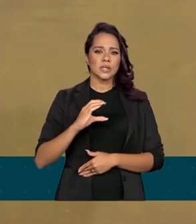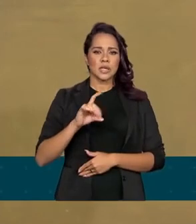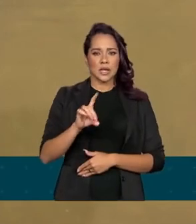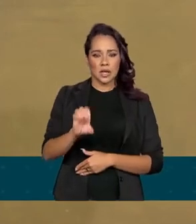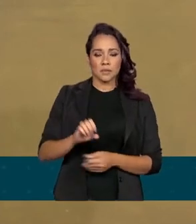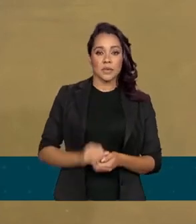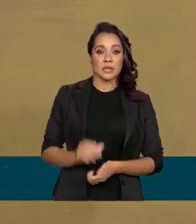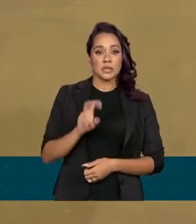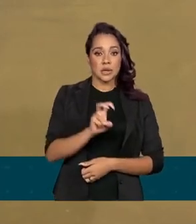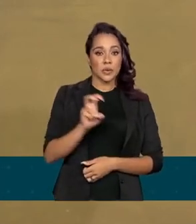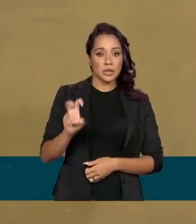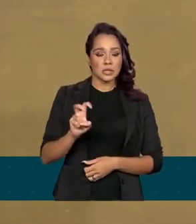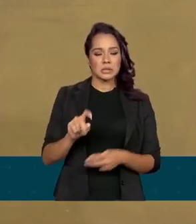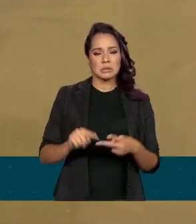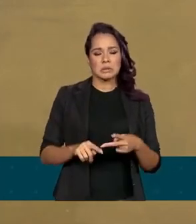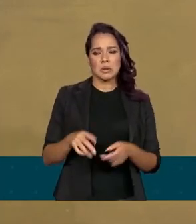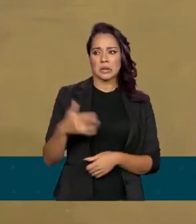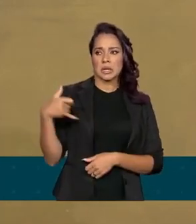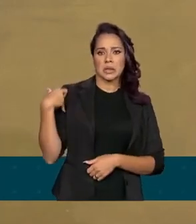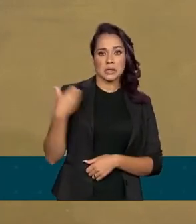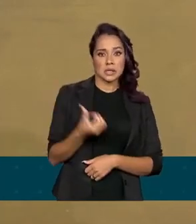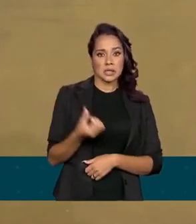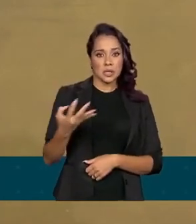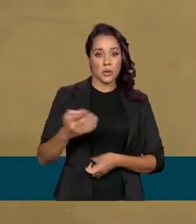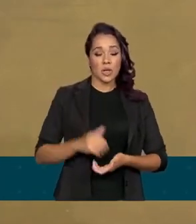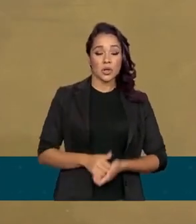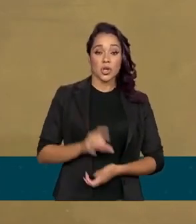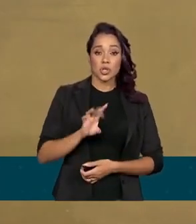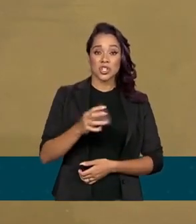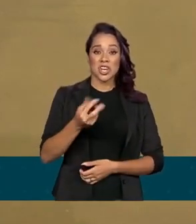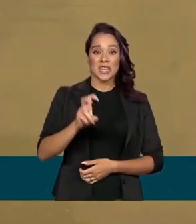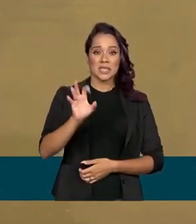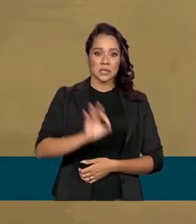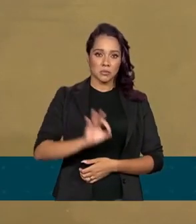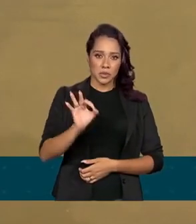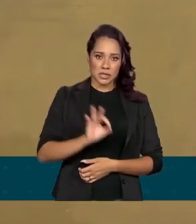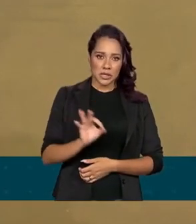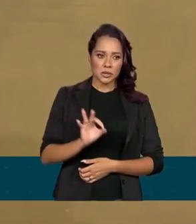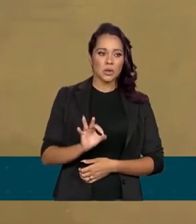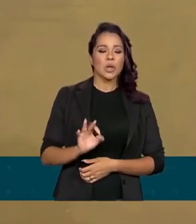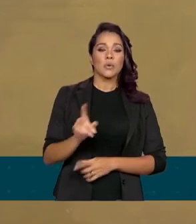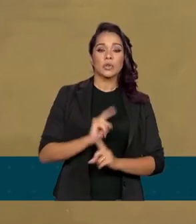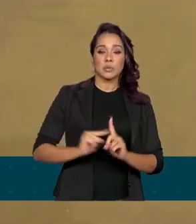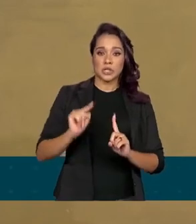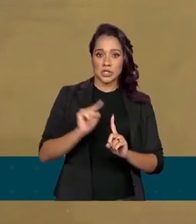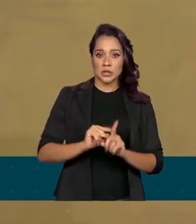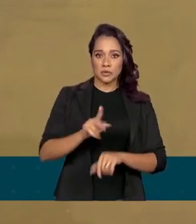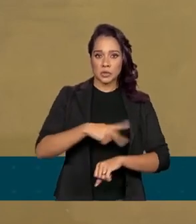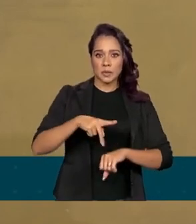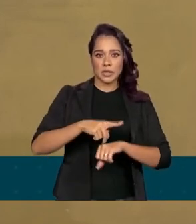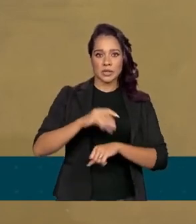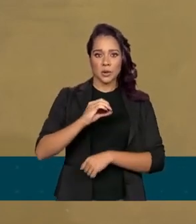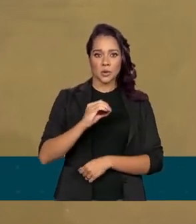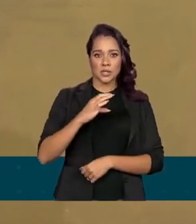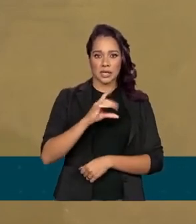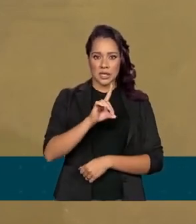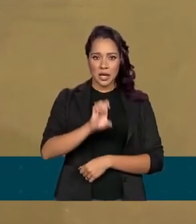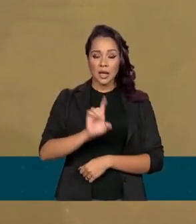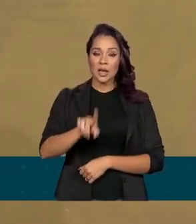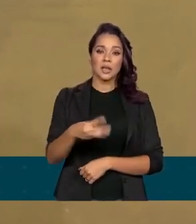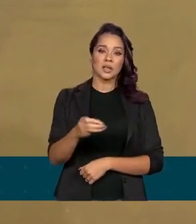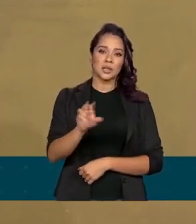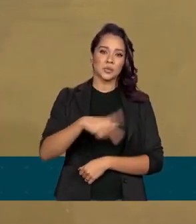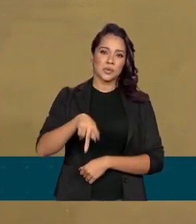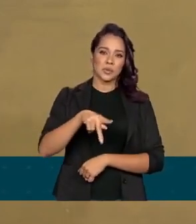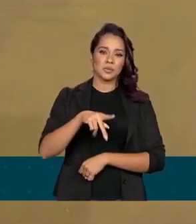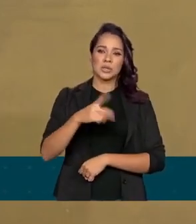De 55 a 64 anos, apenas 15%, quando a média dos países da OCDE é